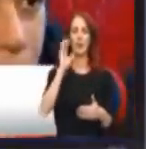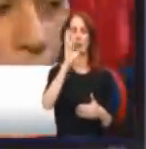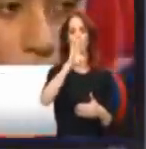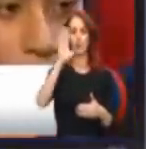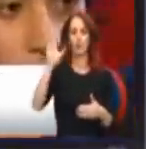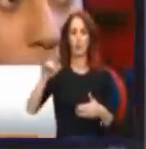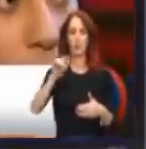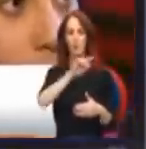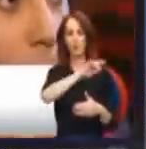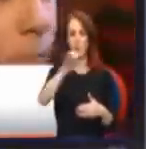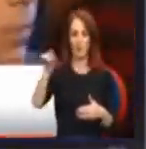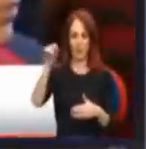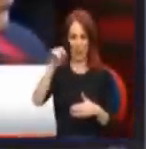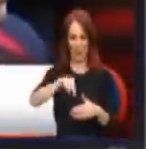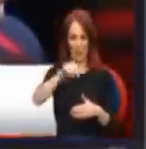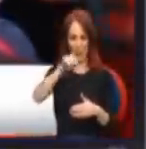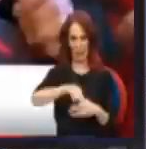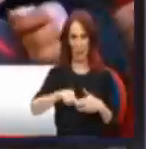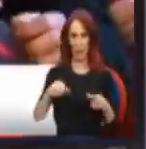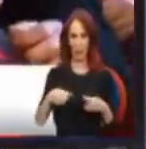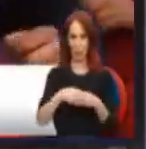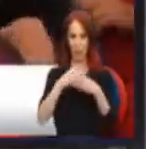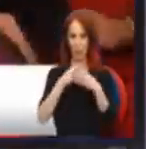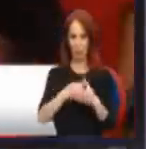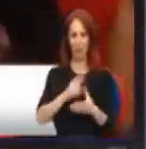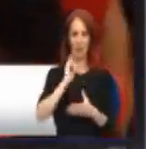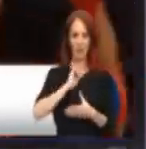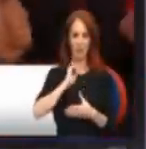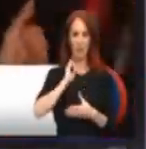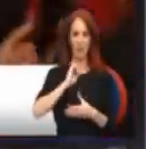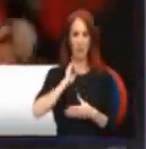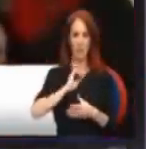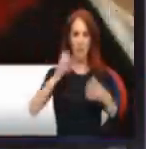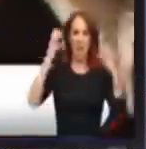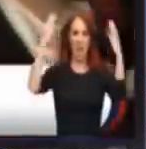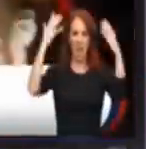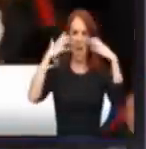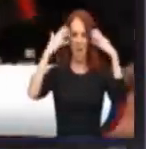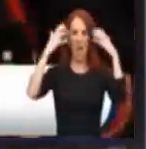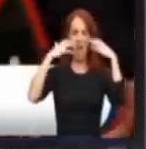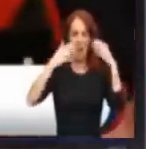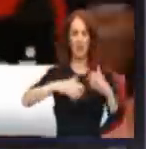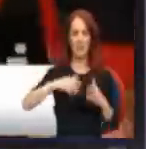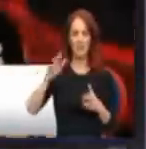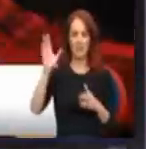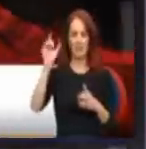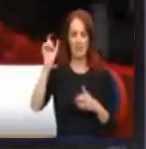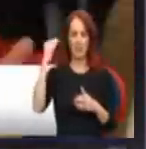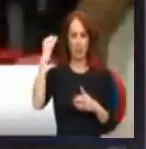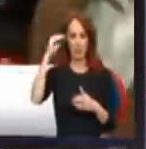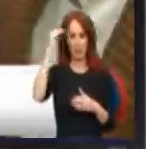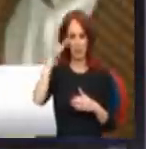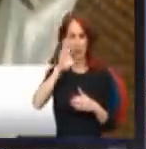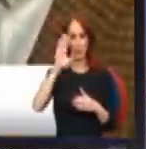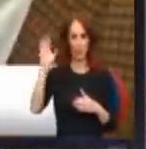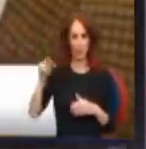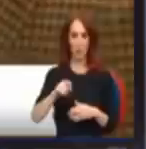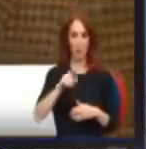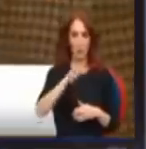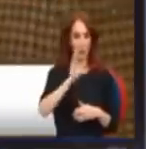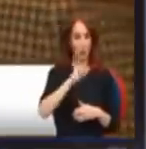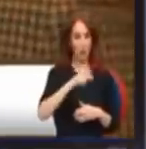mais entoados pelos adeptos do Flamengo aqui nas docas. E quem também já foi treinado pelo treinador português, Cândido